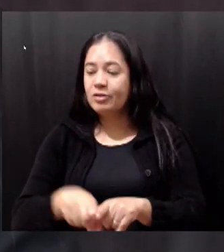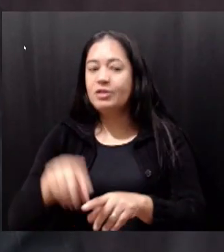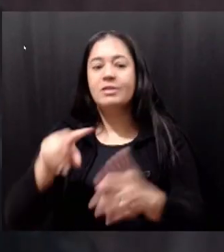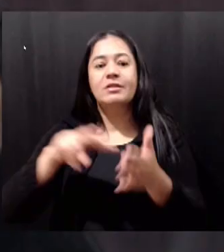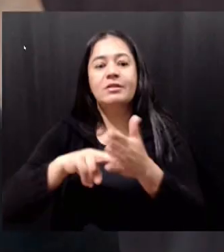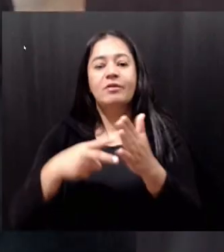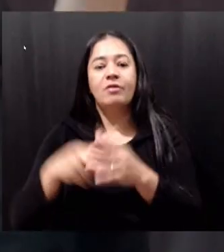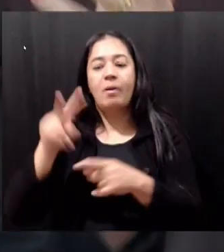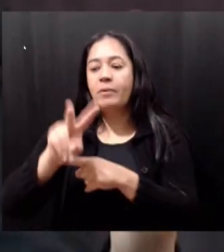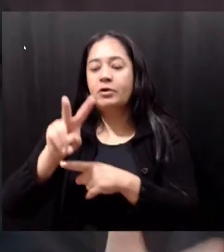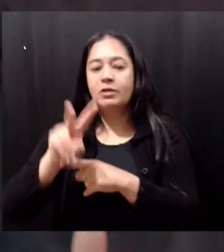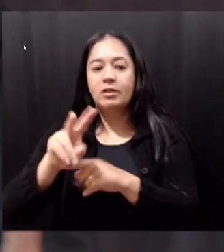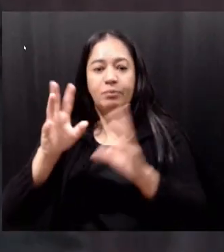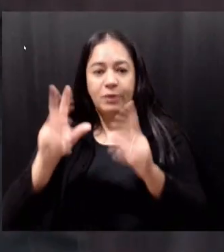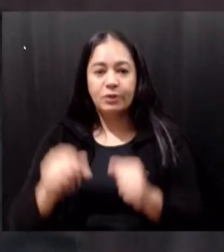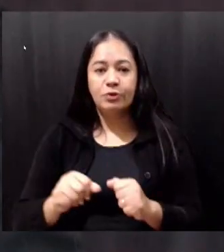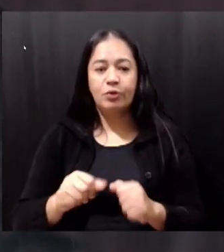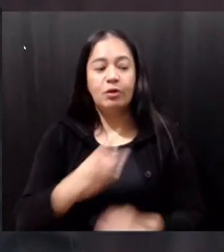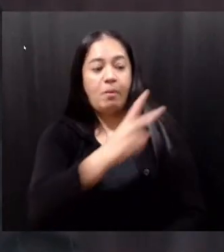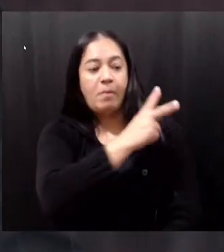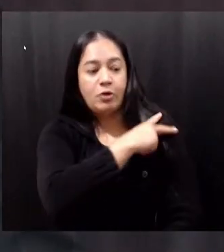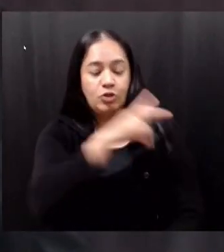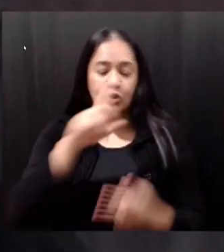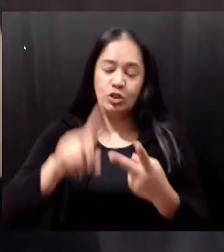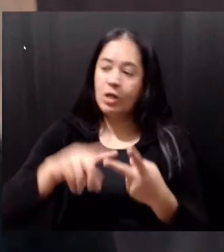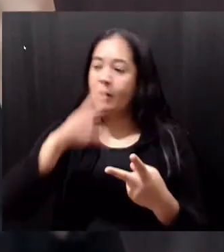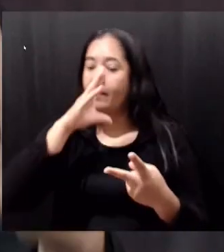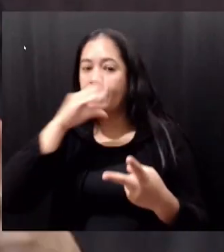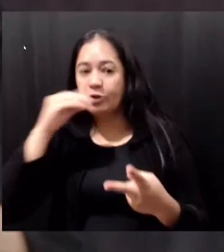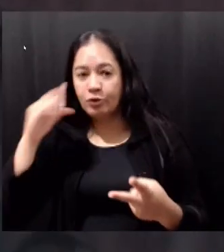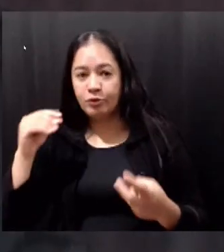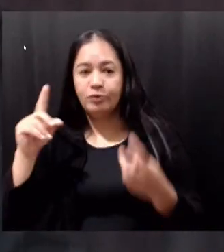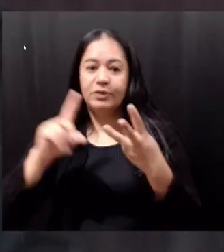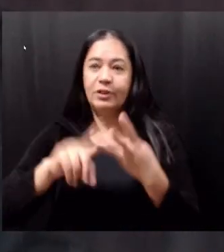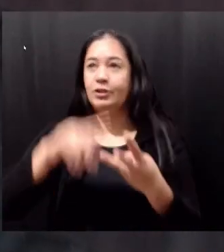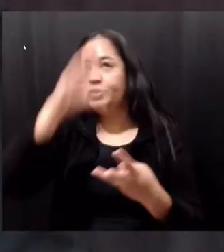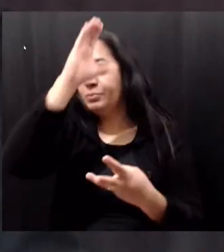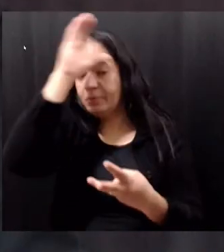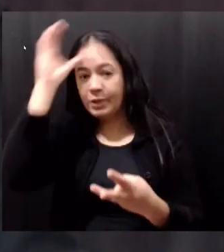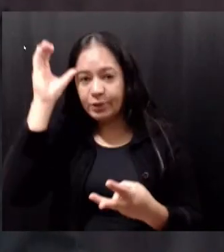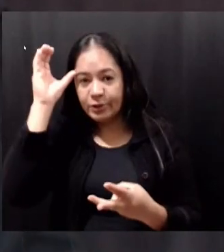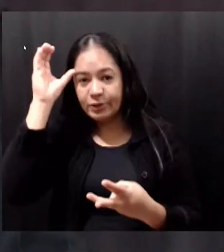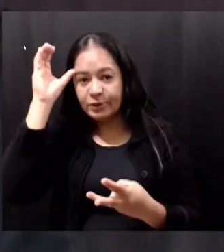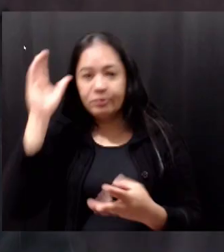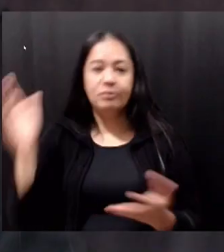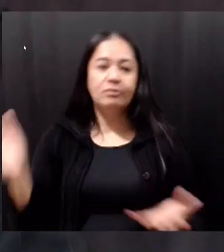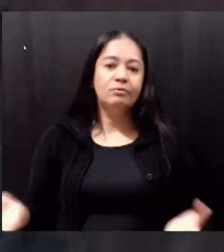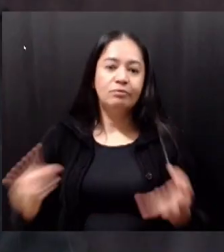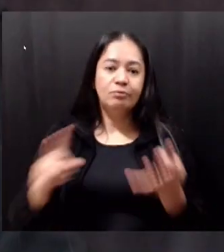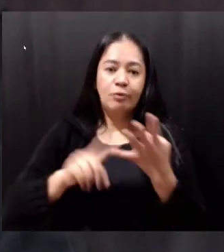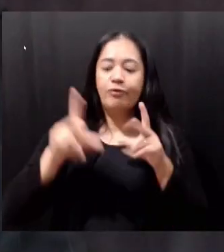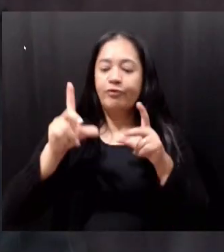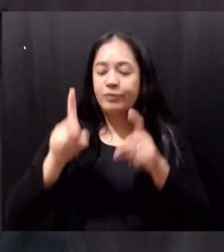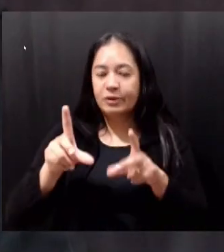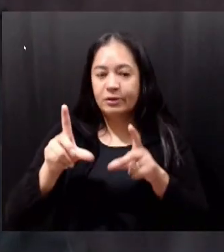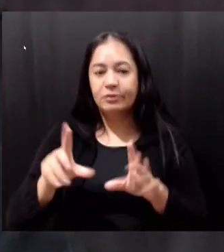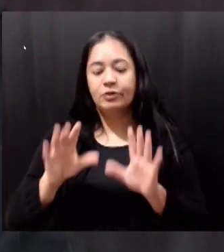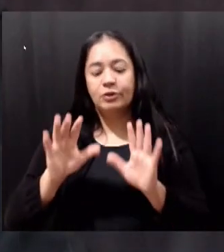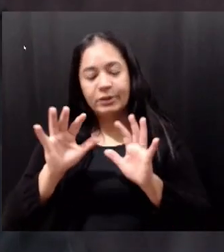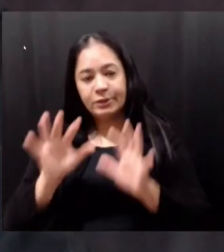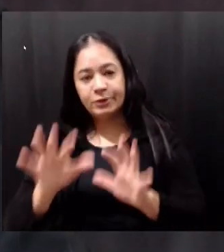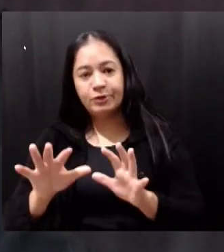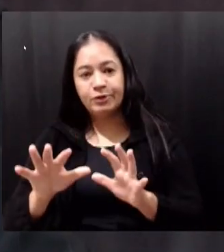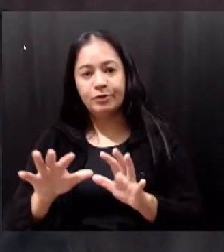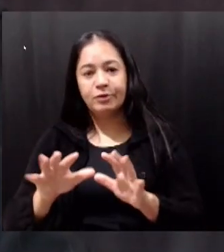o empregador, para o funcionário, para o cliente, para o fornecedor. Isso traz uma proteção